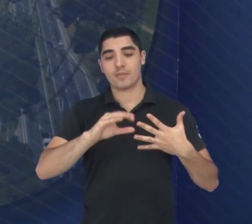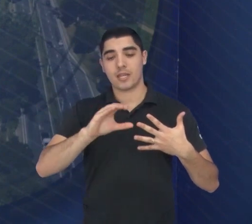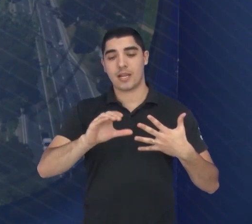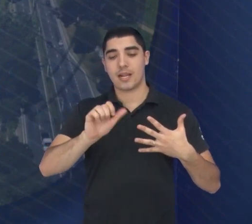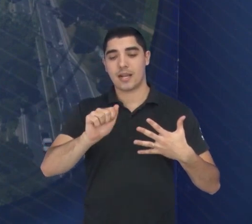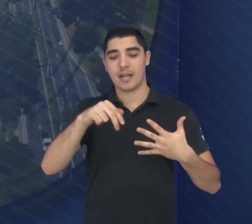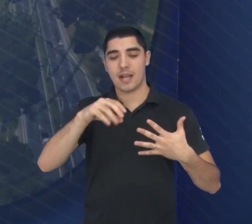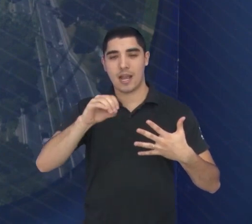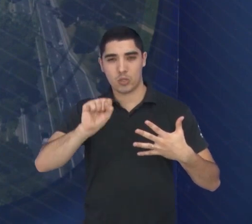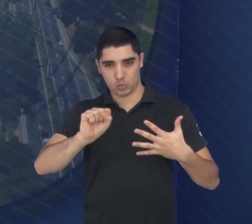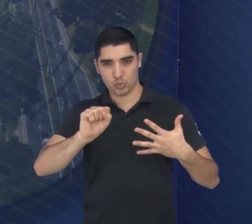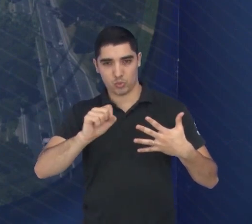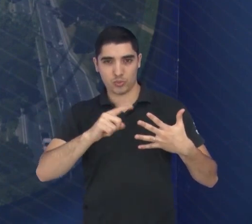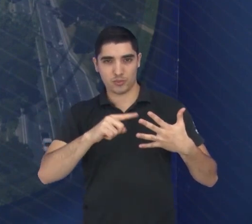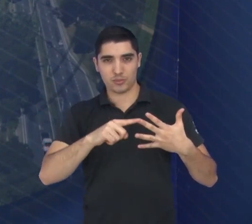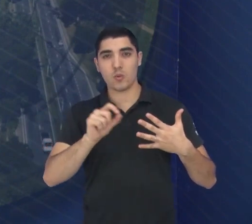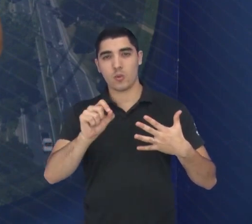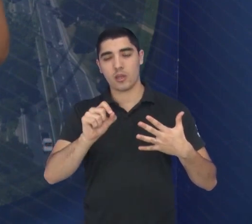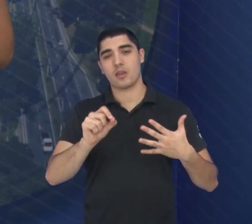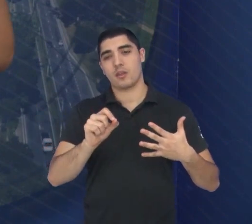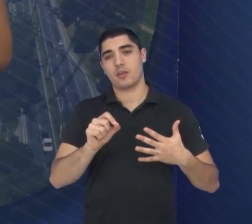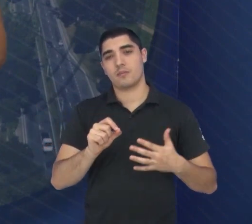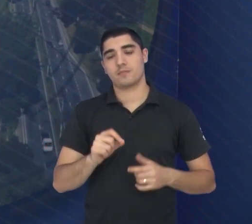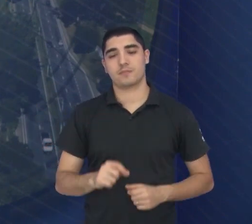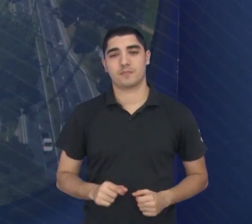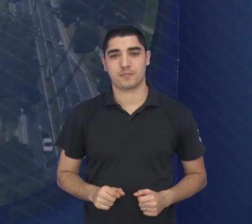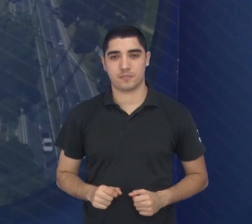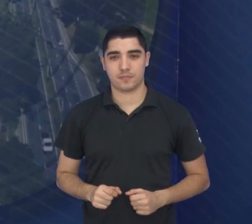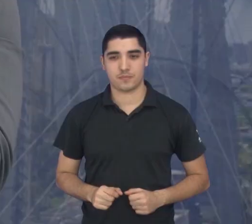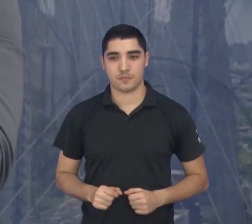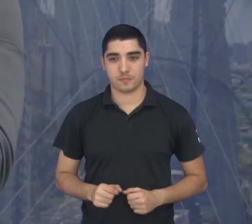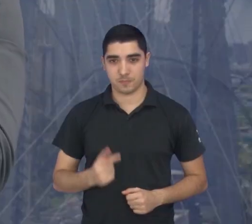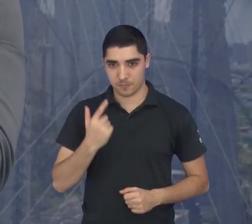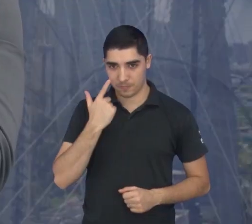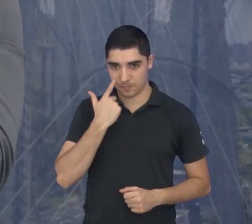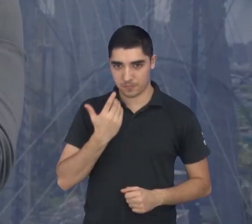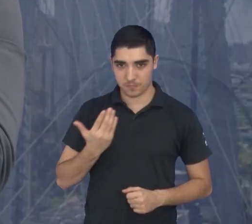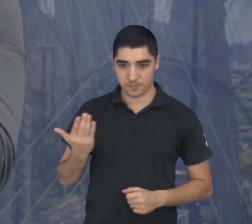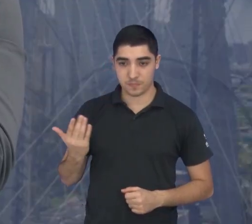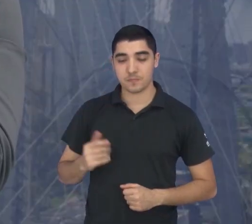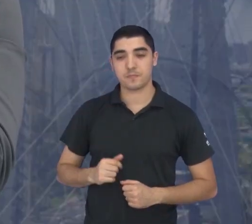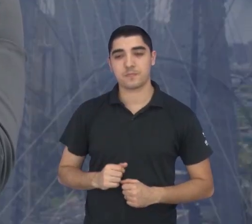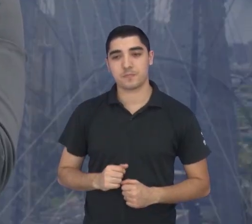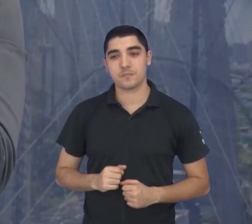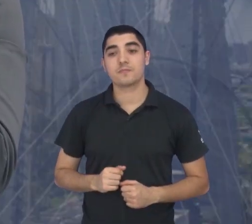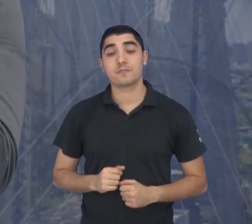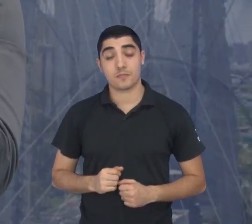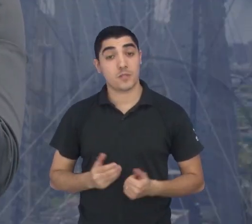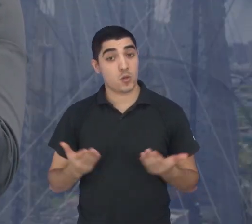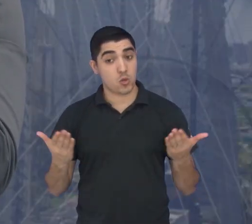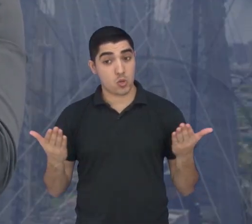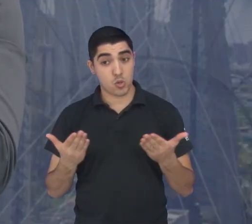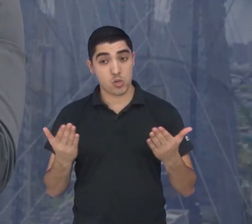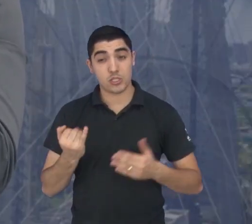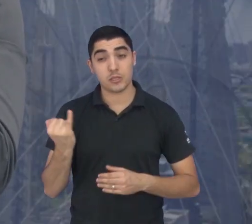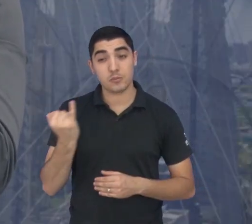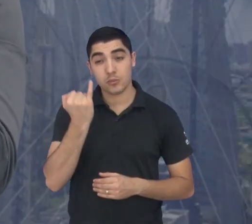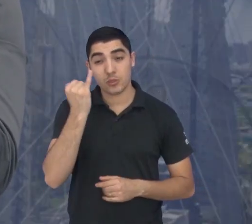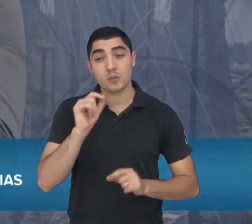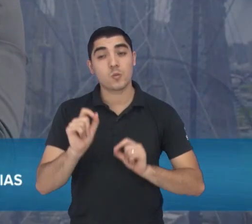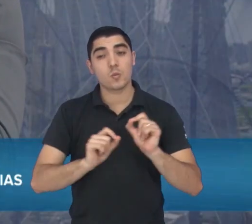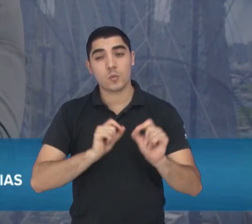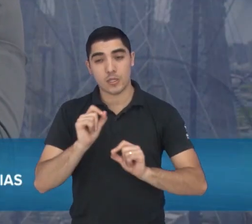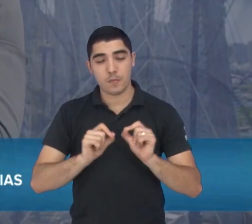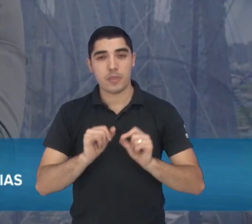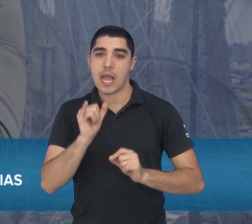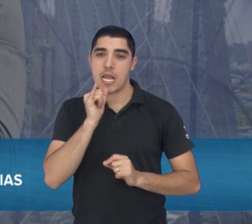né? Vamos começar com o Eduardo, aí a gente passa a palavra para a Kelly, então. Hoje o que é importante, quando o síndico ele vai assumir,